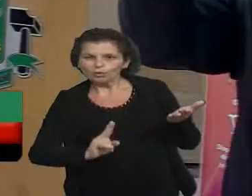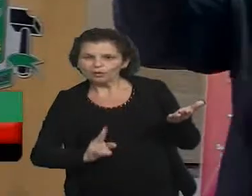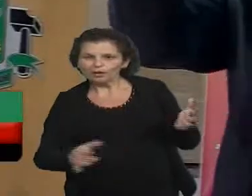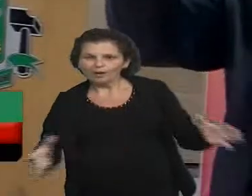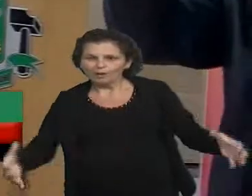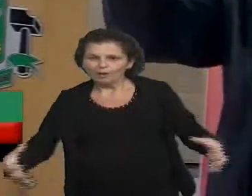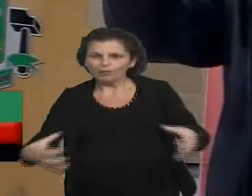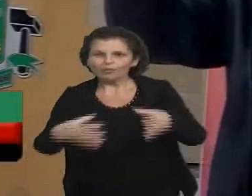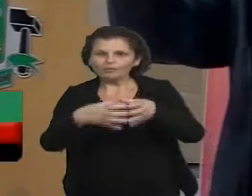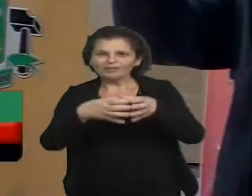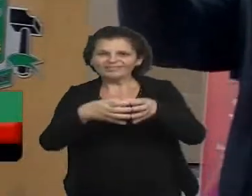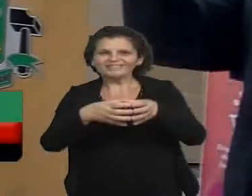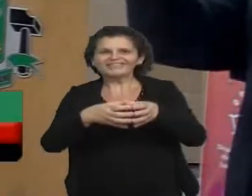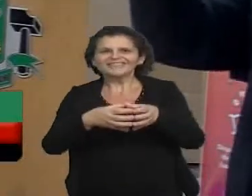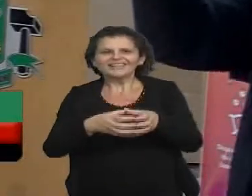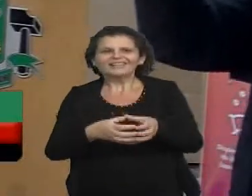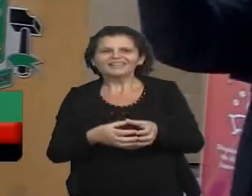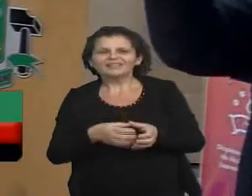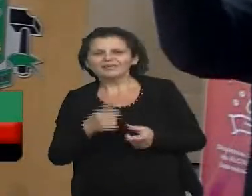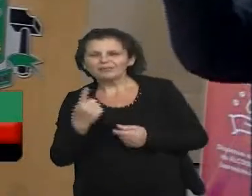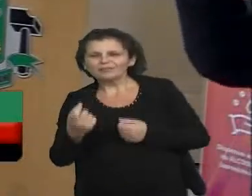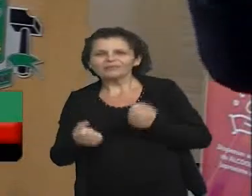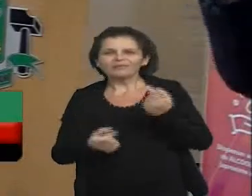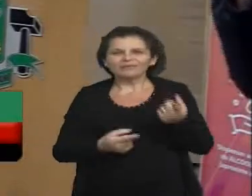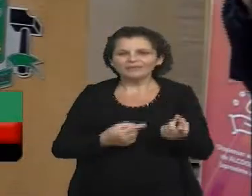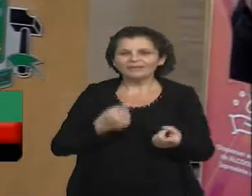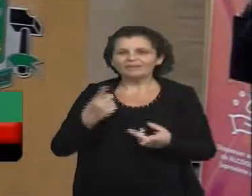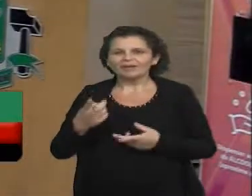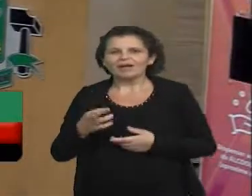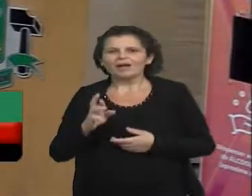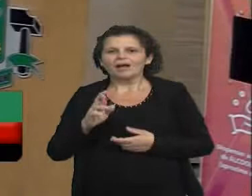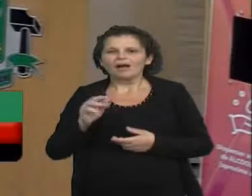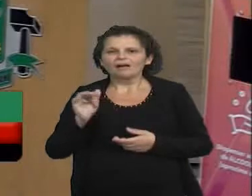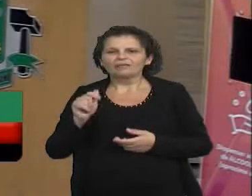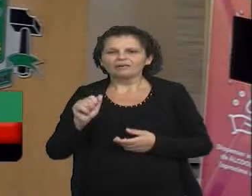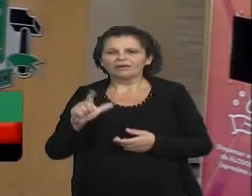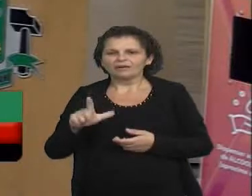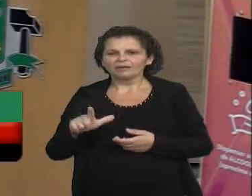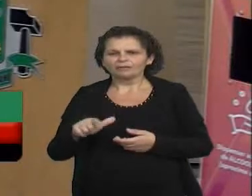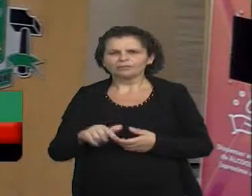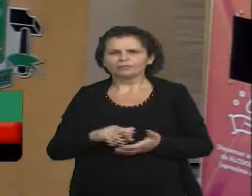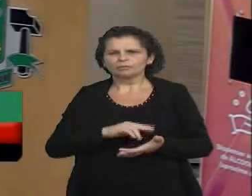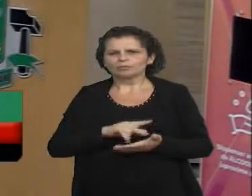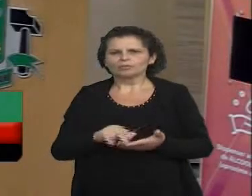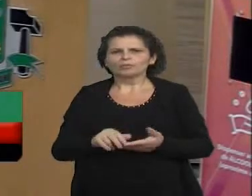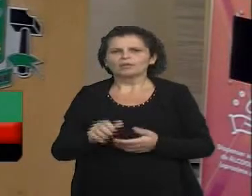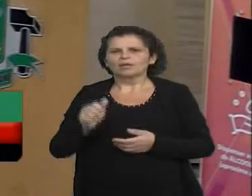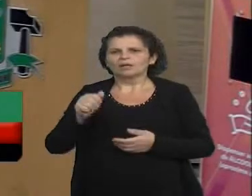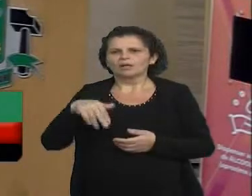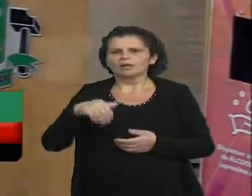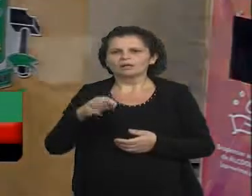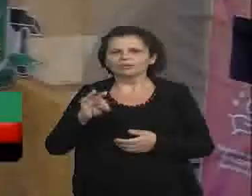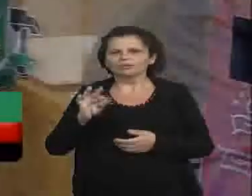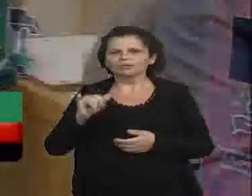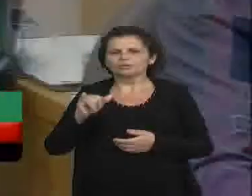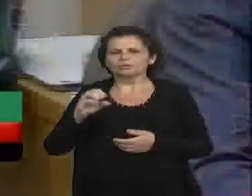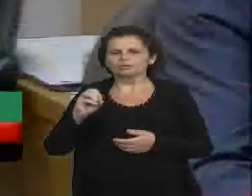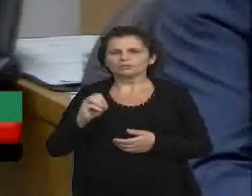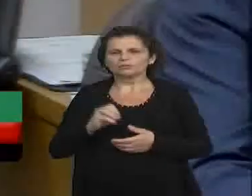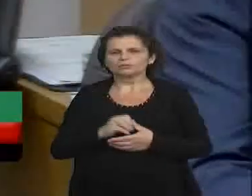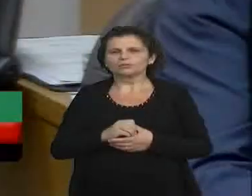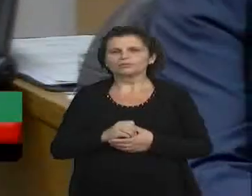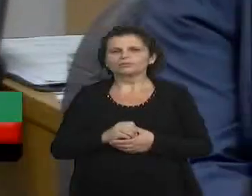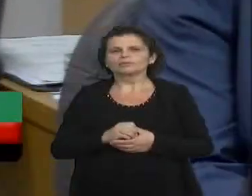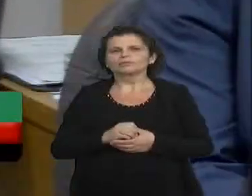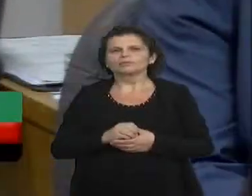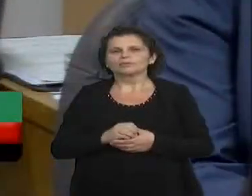muitas vezes fala o nome de um, não fala o nome de outro. Eu vejo aqui o Rafael, lá, do Antônio Giglio. Vejo nossa amiga, que ficou muito